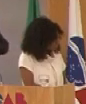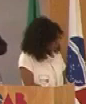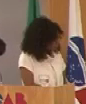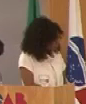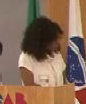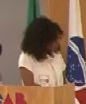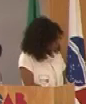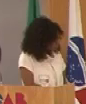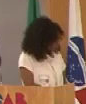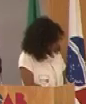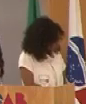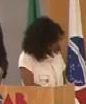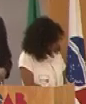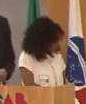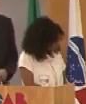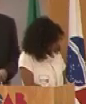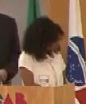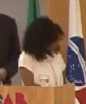recebidas.